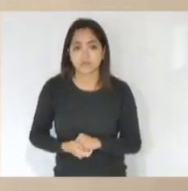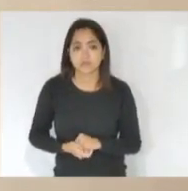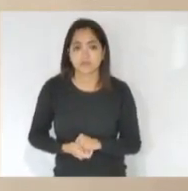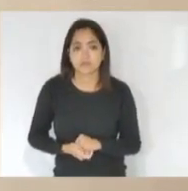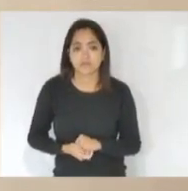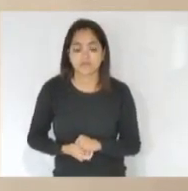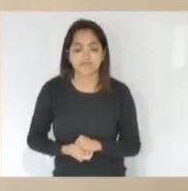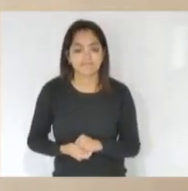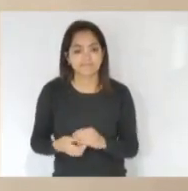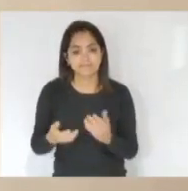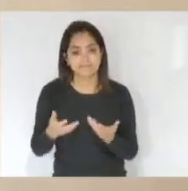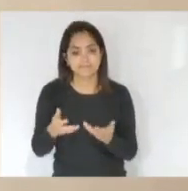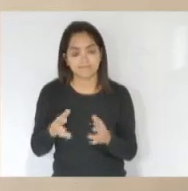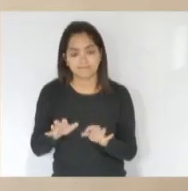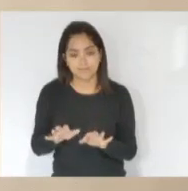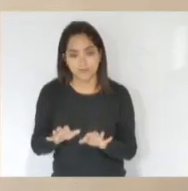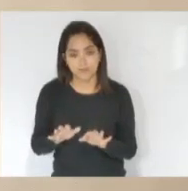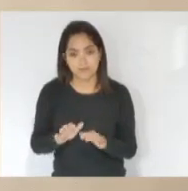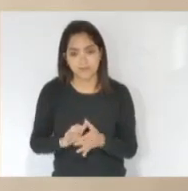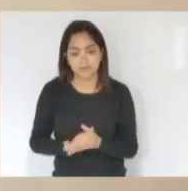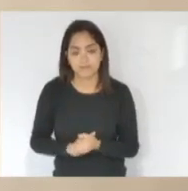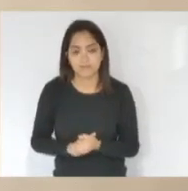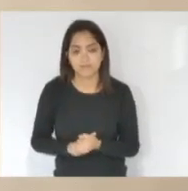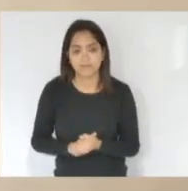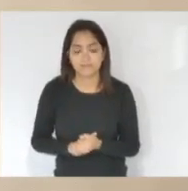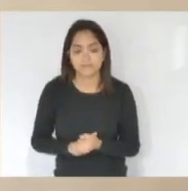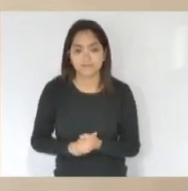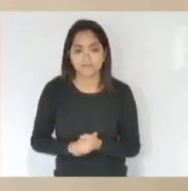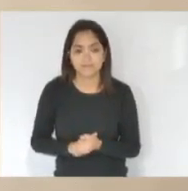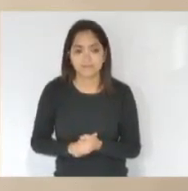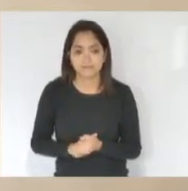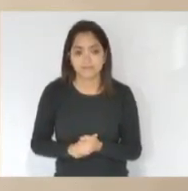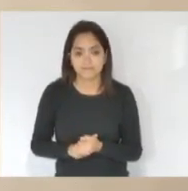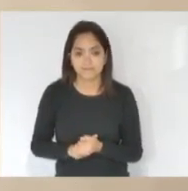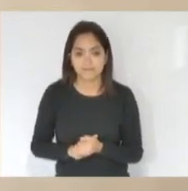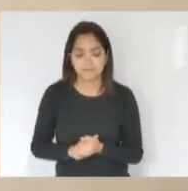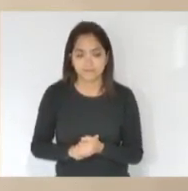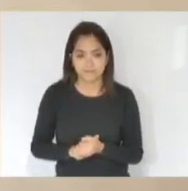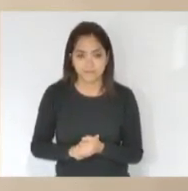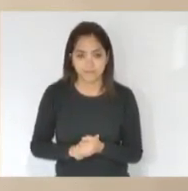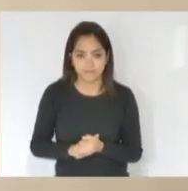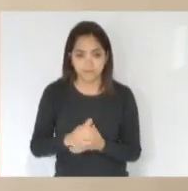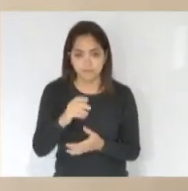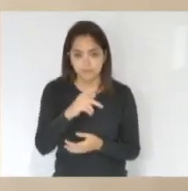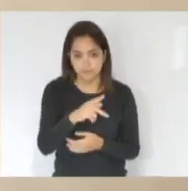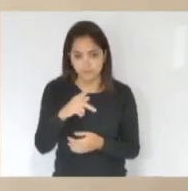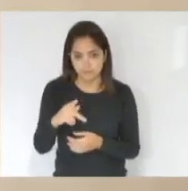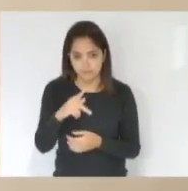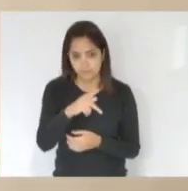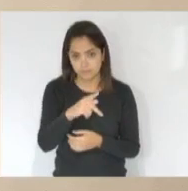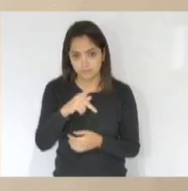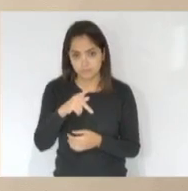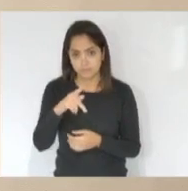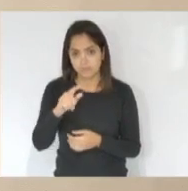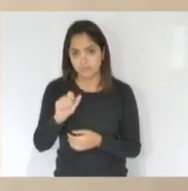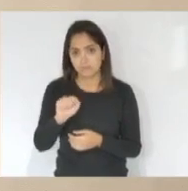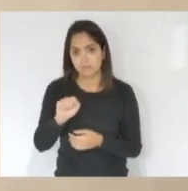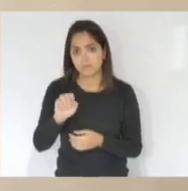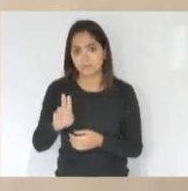Não havendo quem queira se manifestar, o Bloco Parlamentar PP, PSB, PRB e